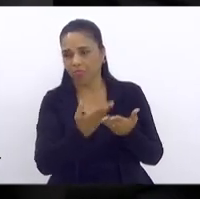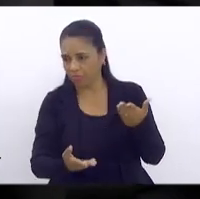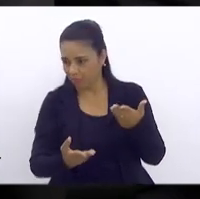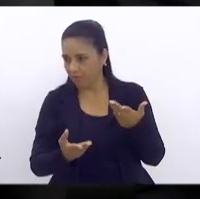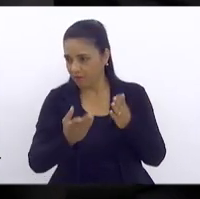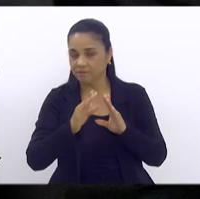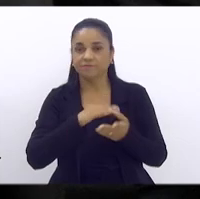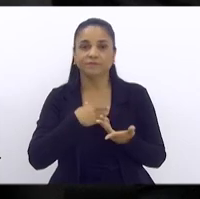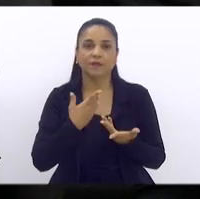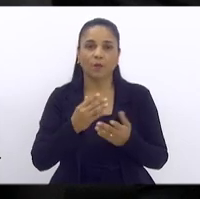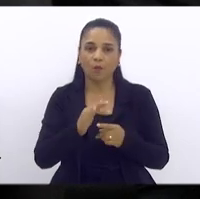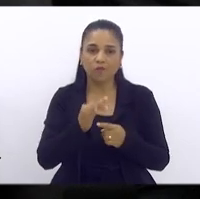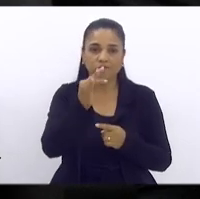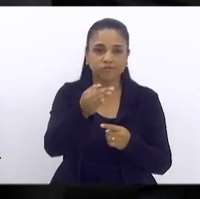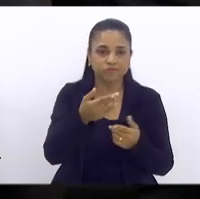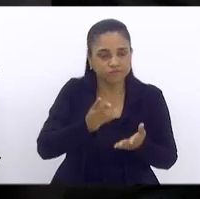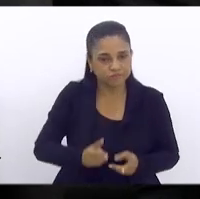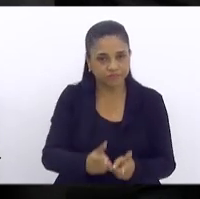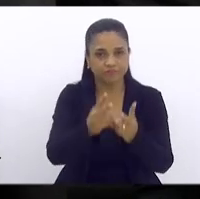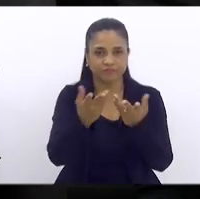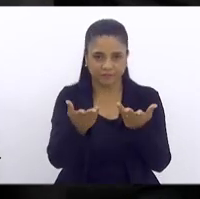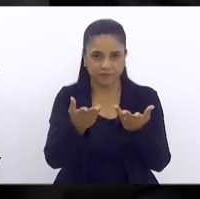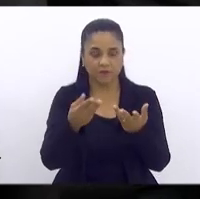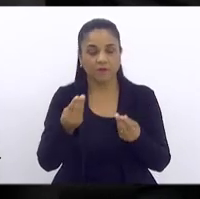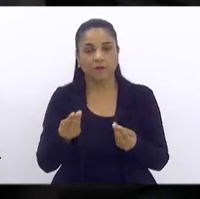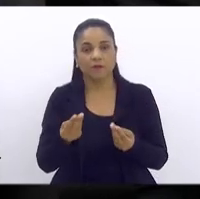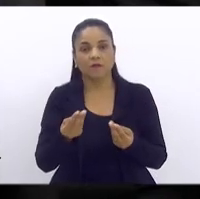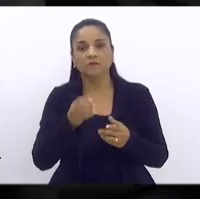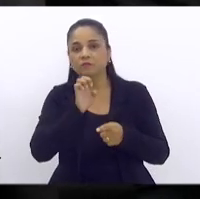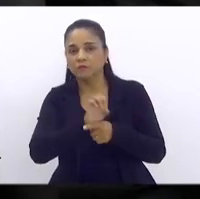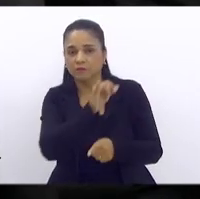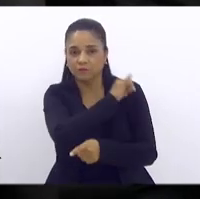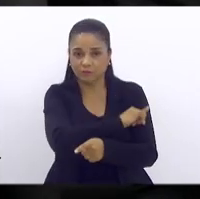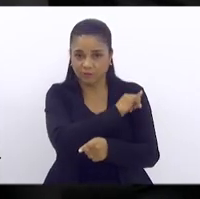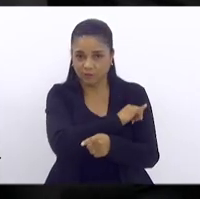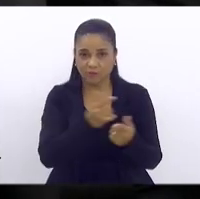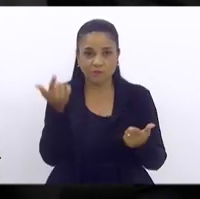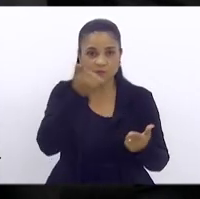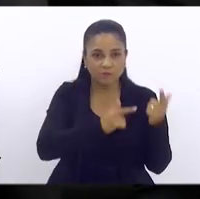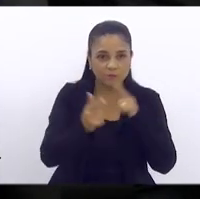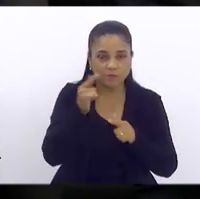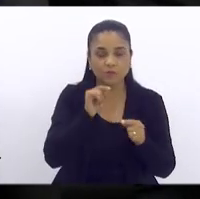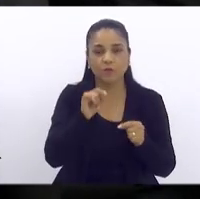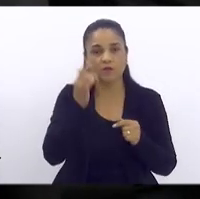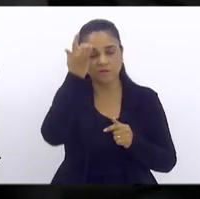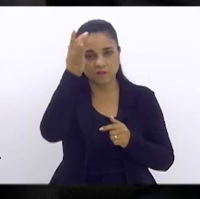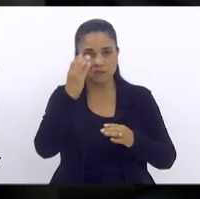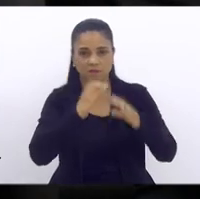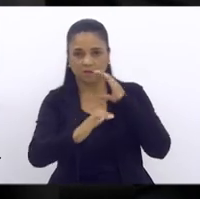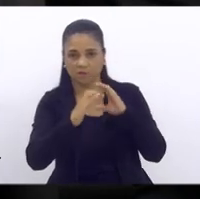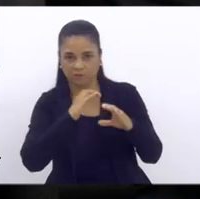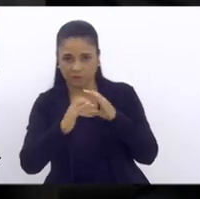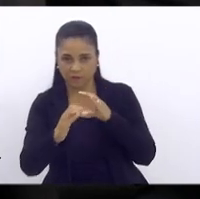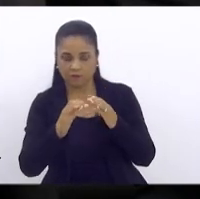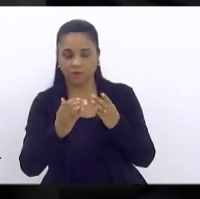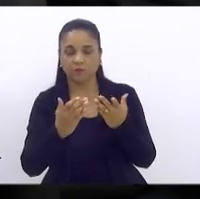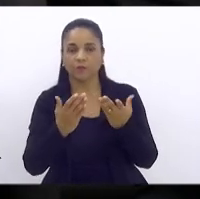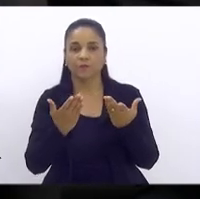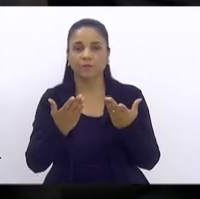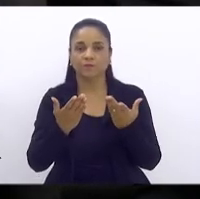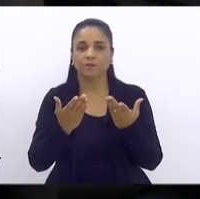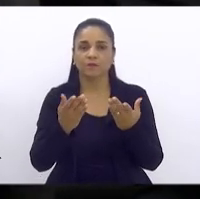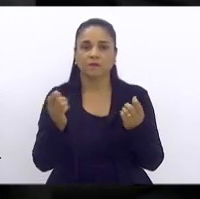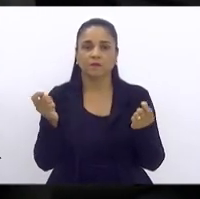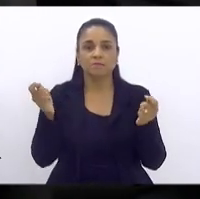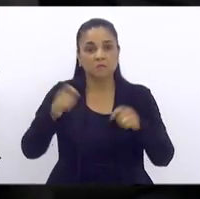Então, também é uma outra recomendação, né, que o Estado do Rio também possa, de alguma forma, facilitar essa comunicação, que até a gente poderia fazer